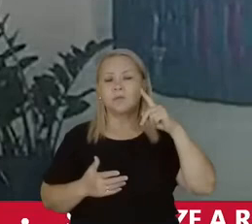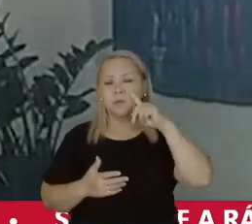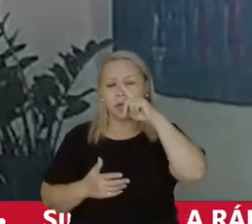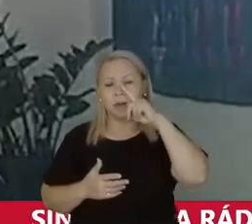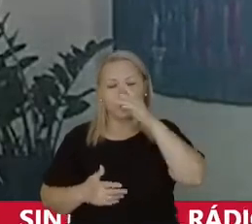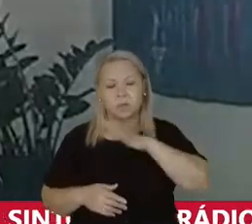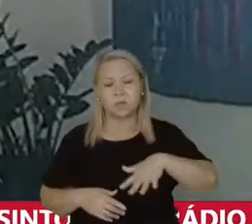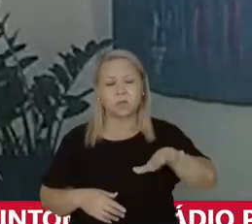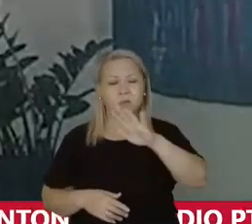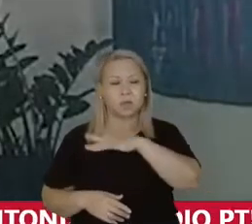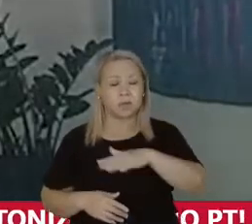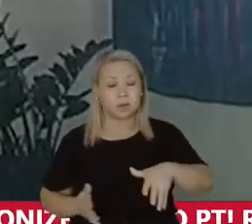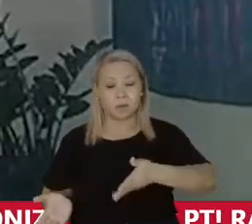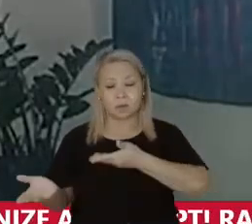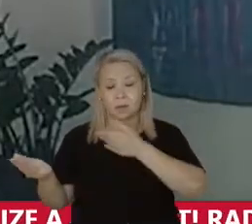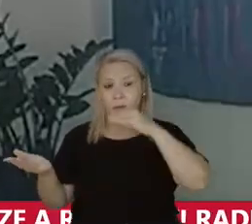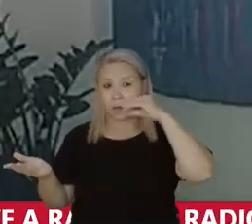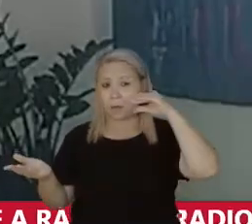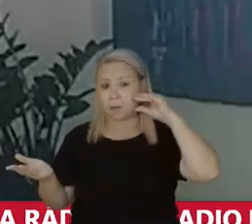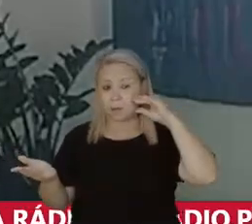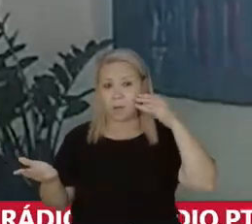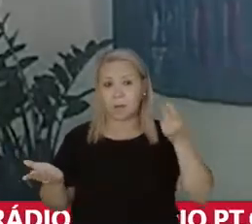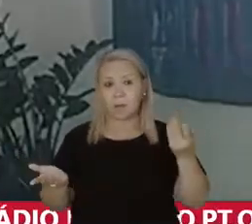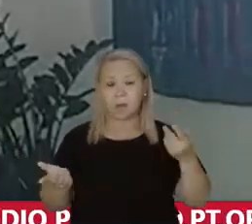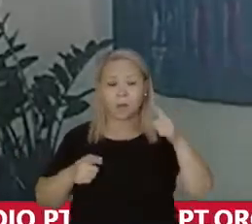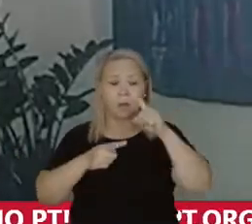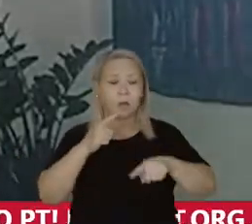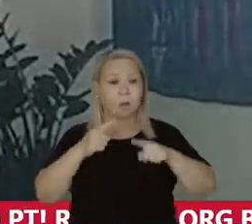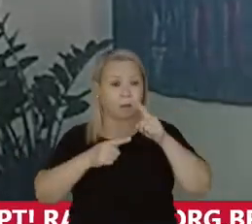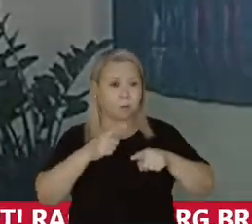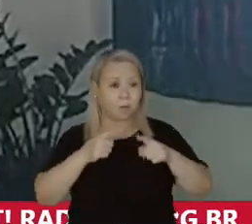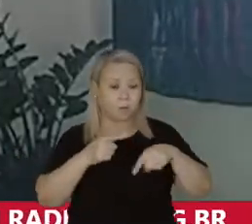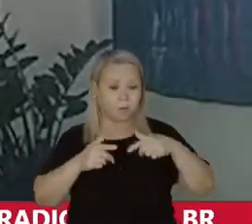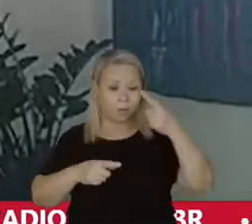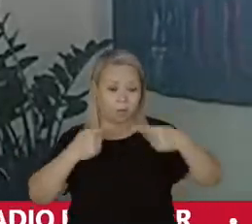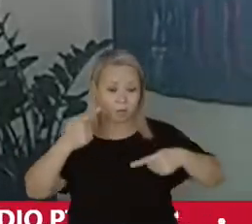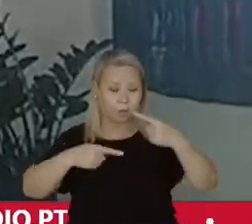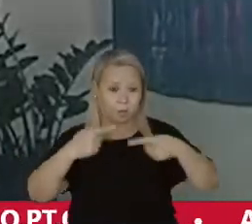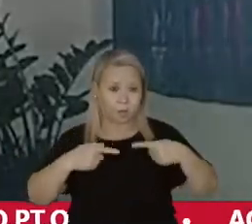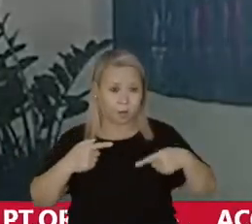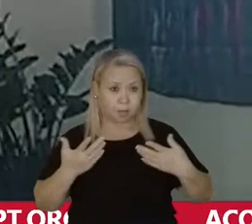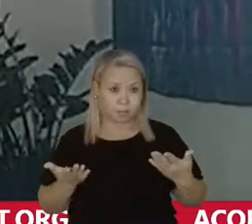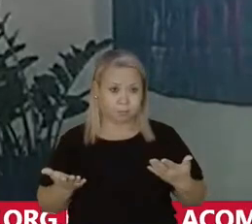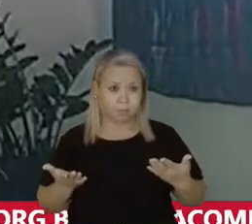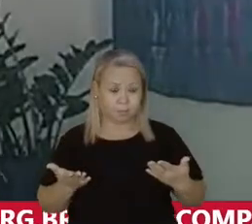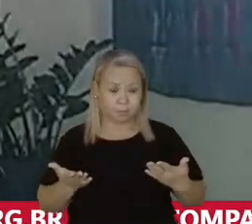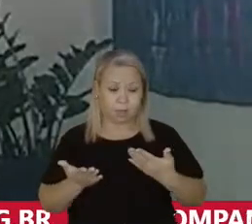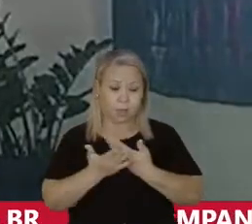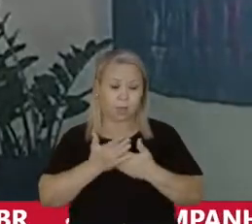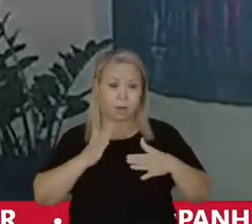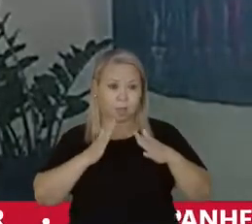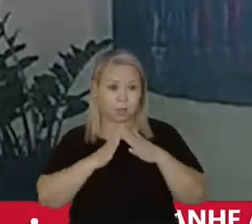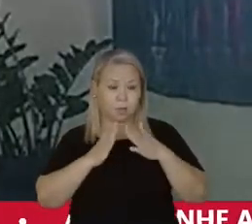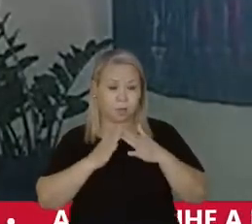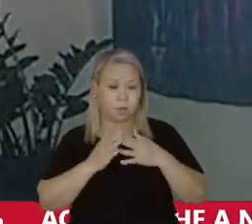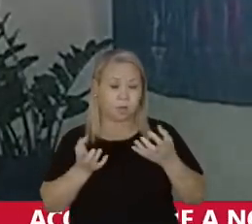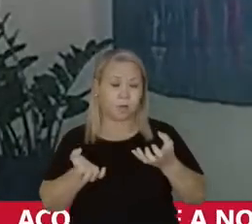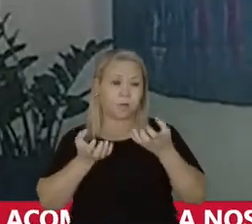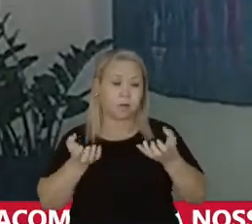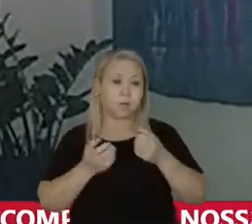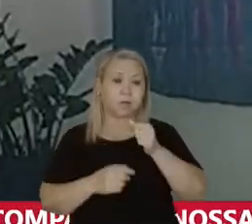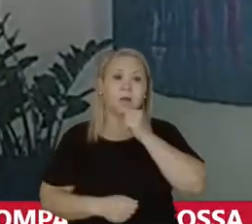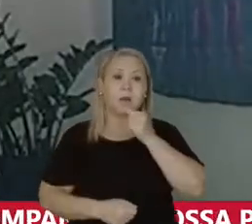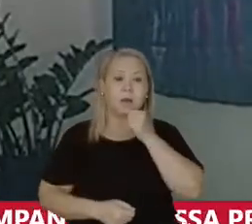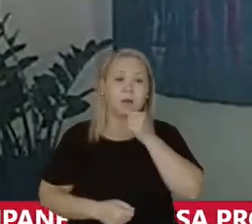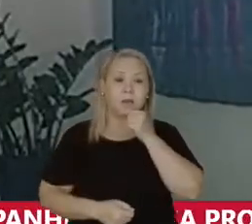todas as crianças e adolescentes, porque vedar o debate de gênero e sexualidade nas escolas, como pretende ainda